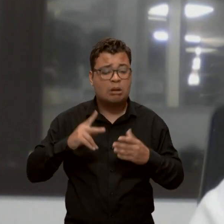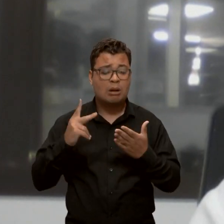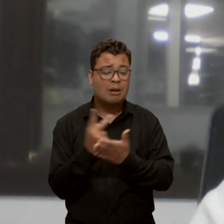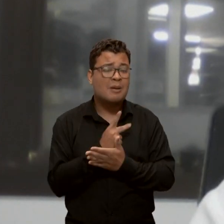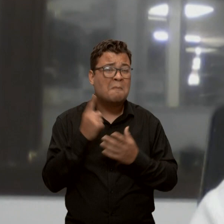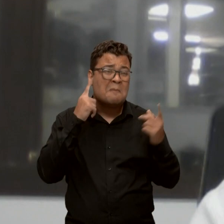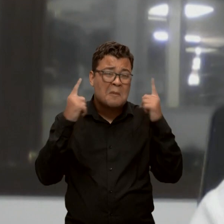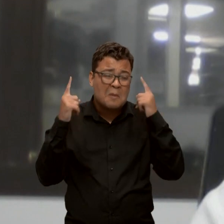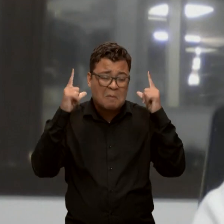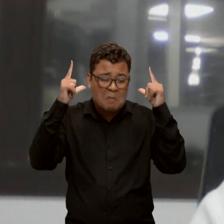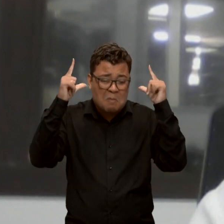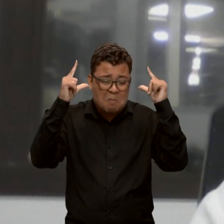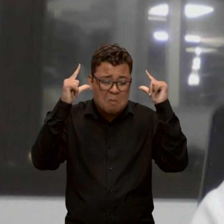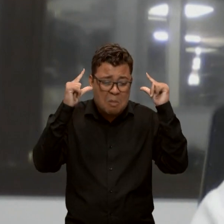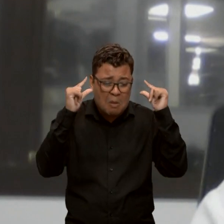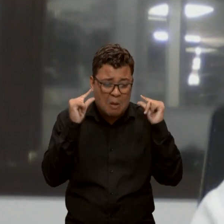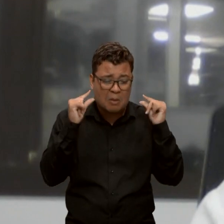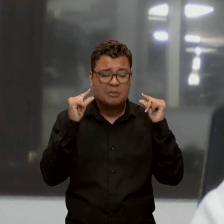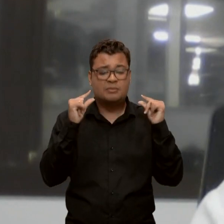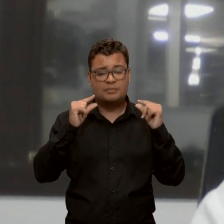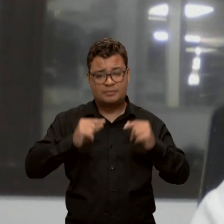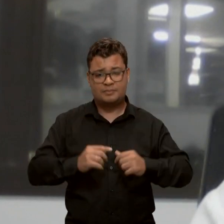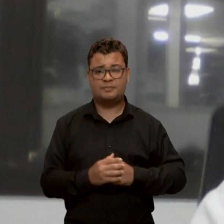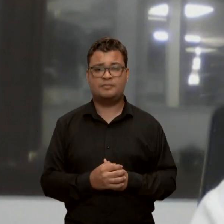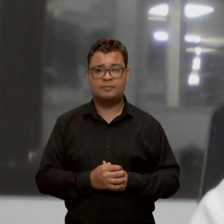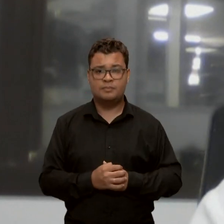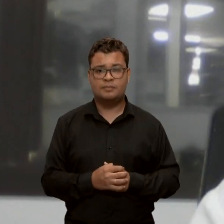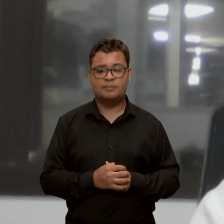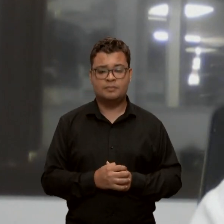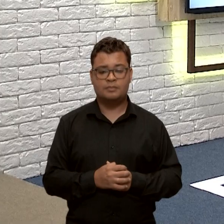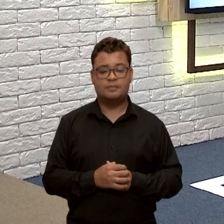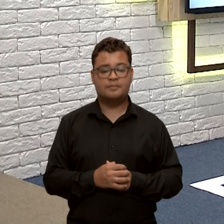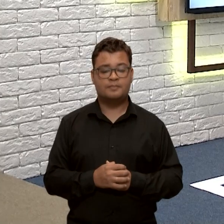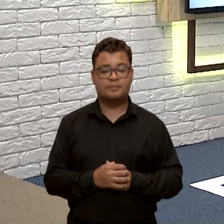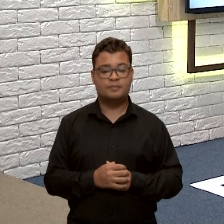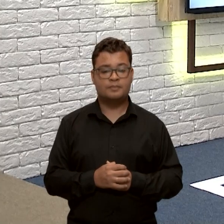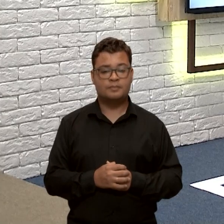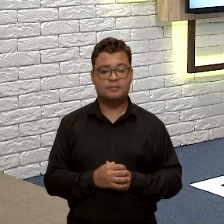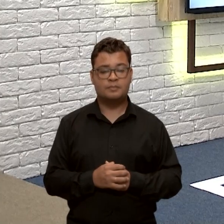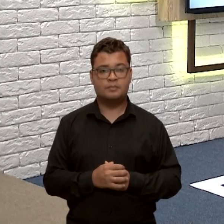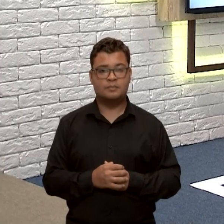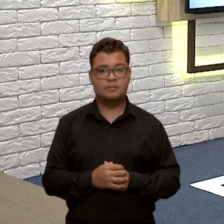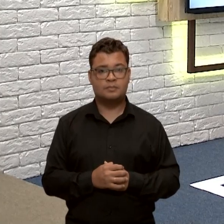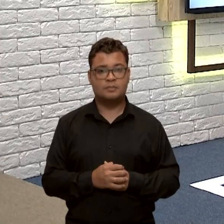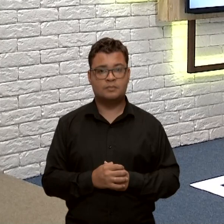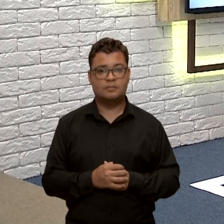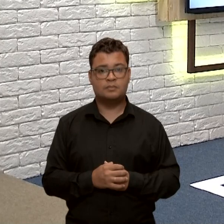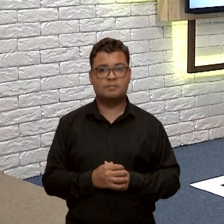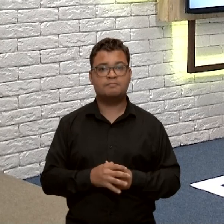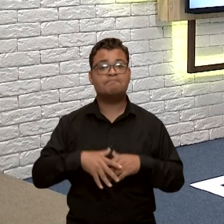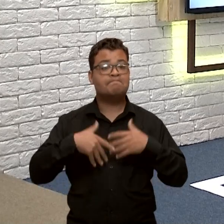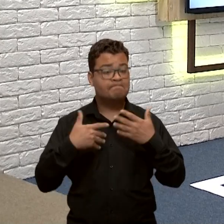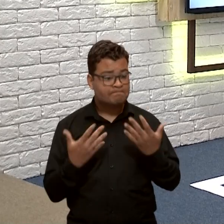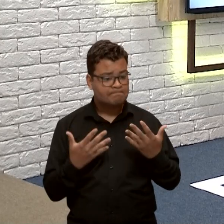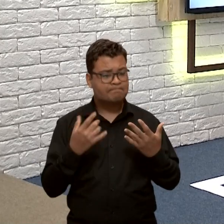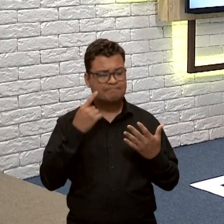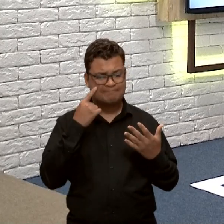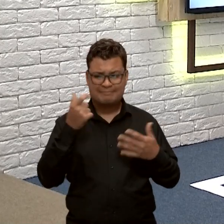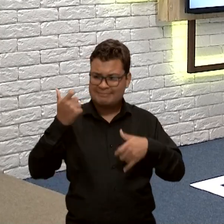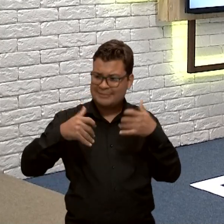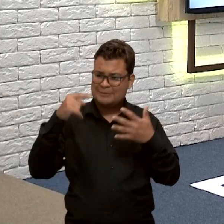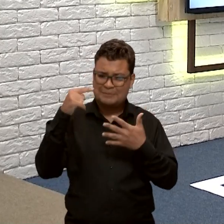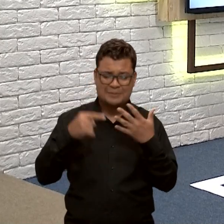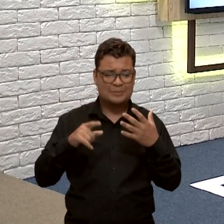neurais auditivas e leva à perda auditiva no final. Então, está tudo associado